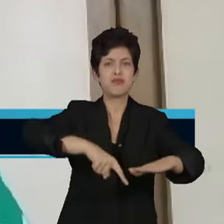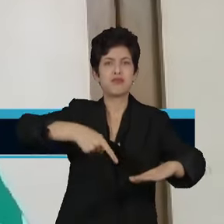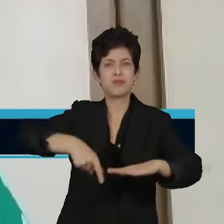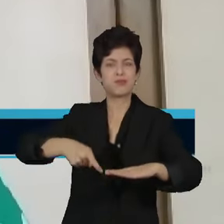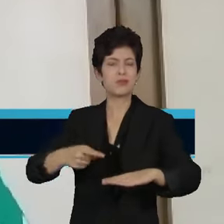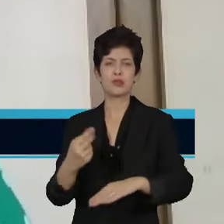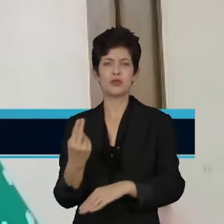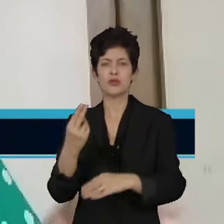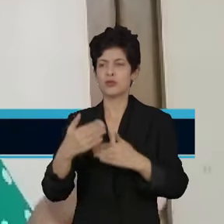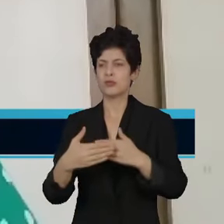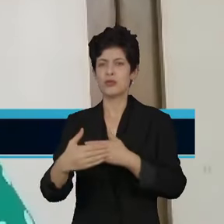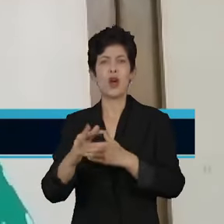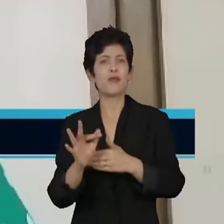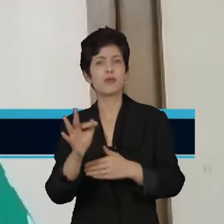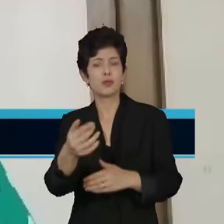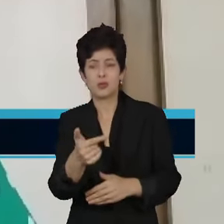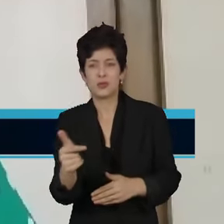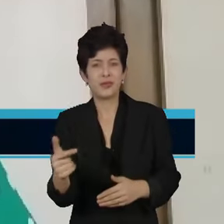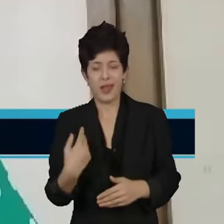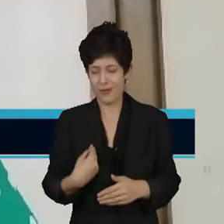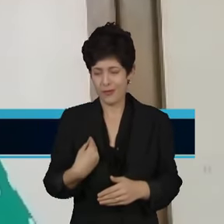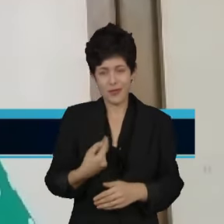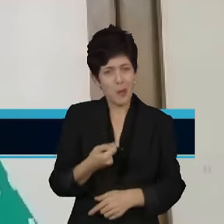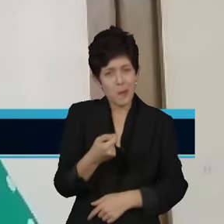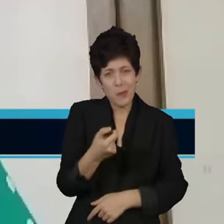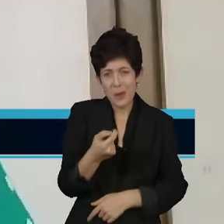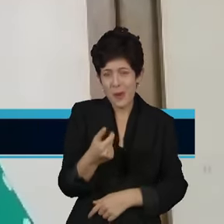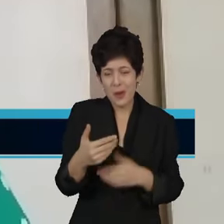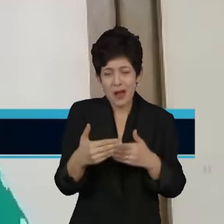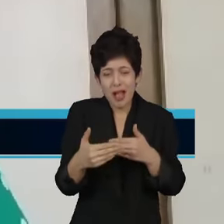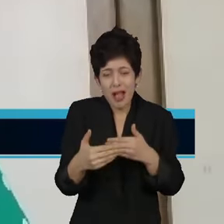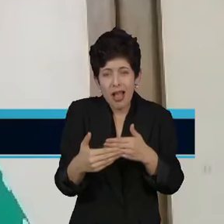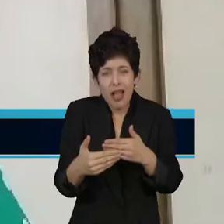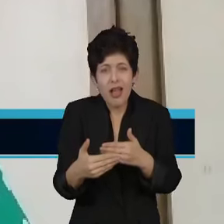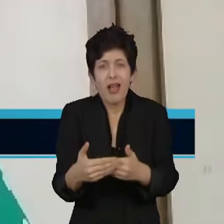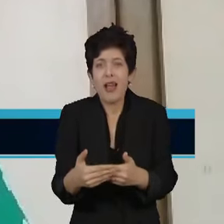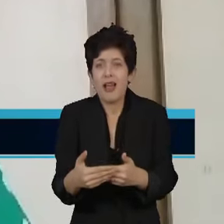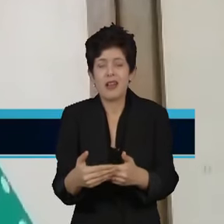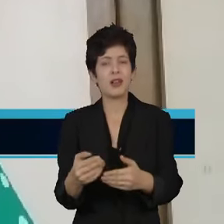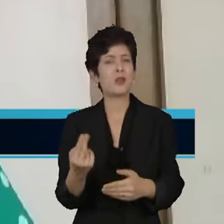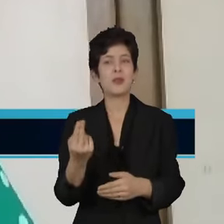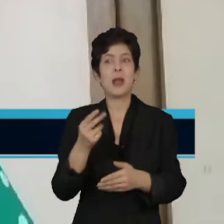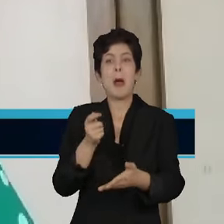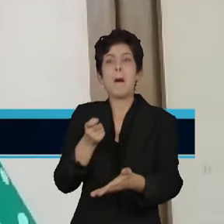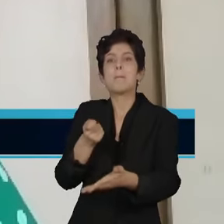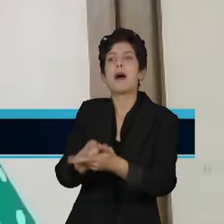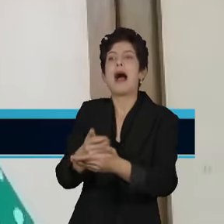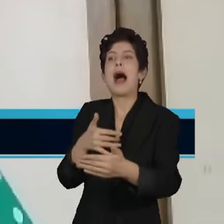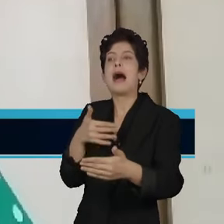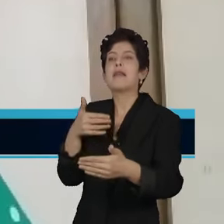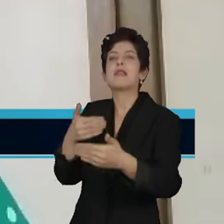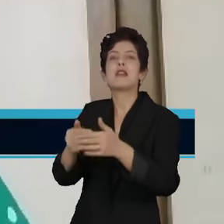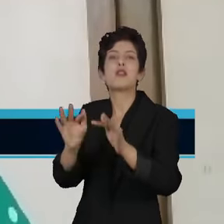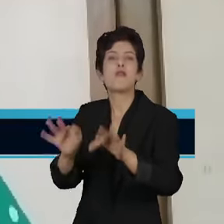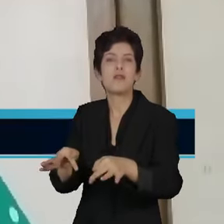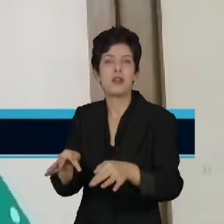não tenham nem um tempo de vida grande o bastante para serem amortizadas e para que isso se transforme num bom negócio.